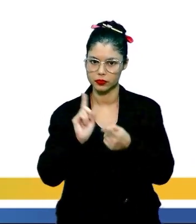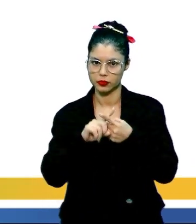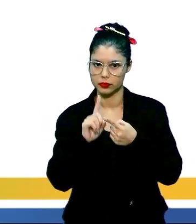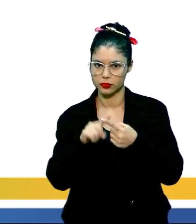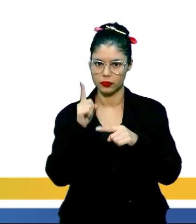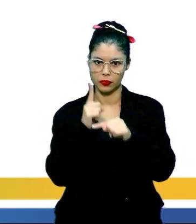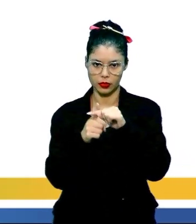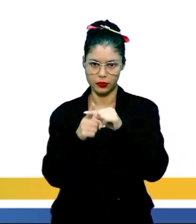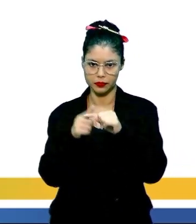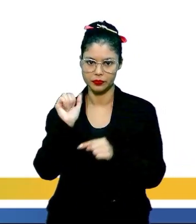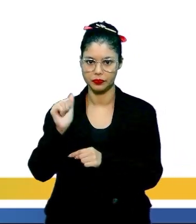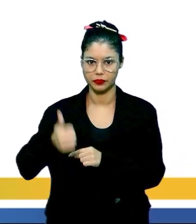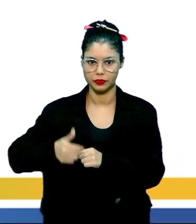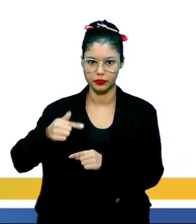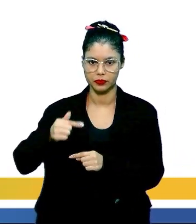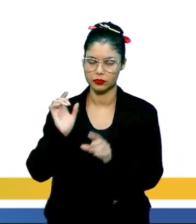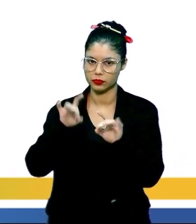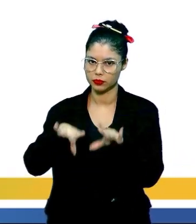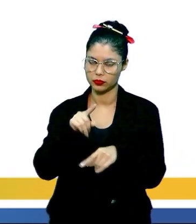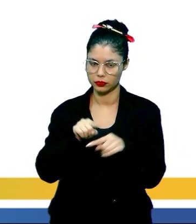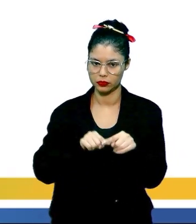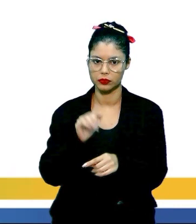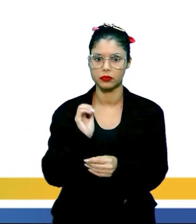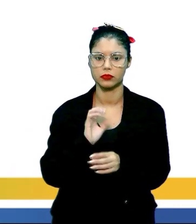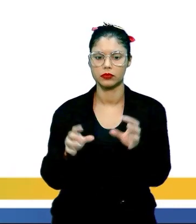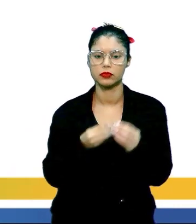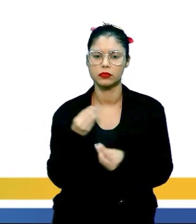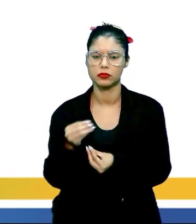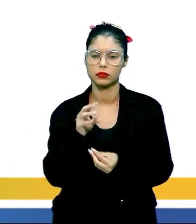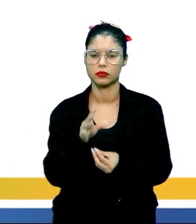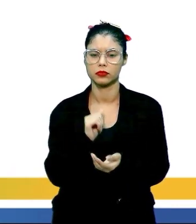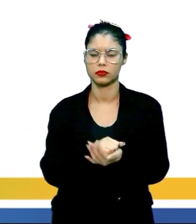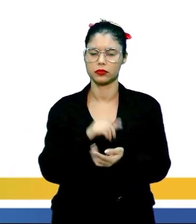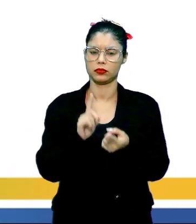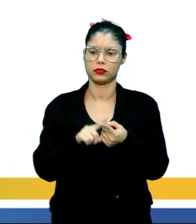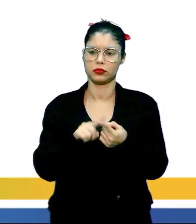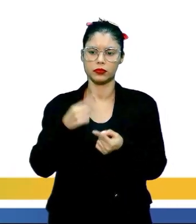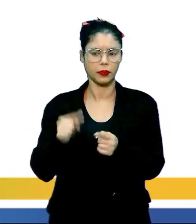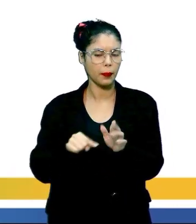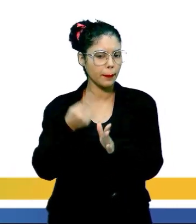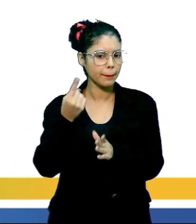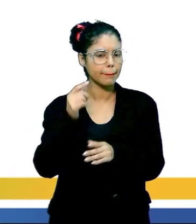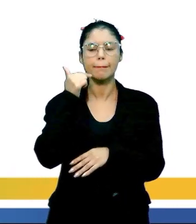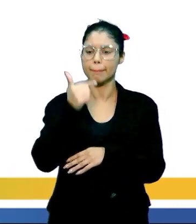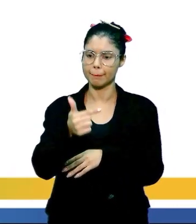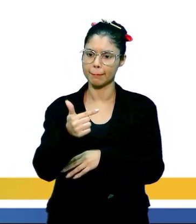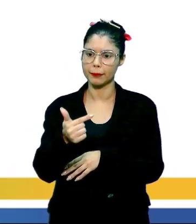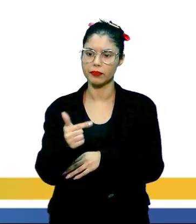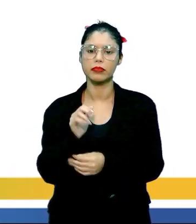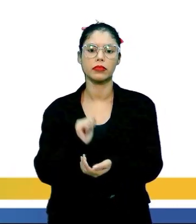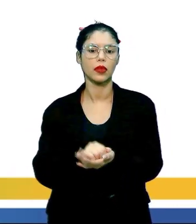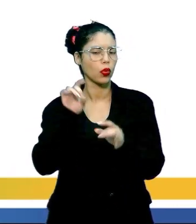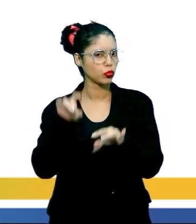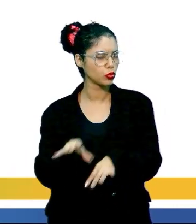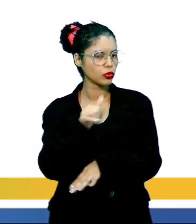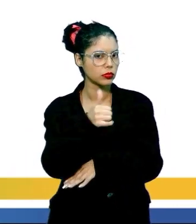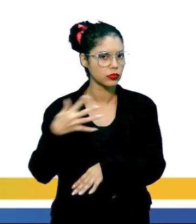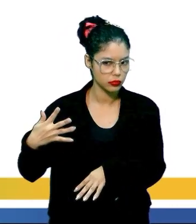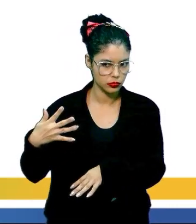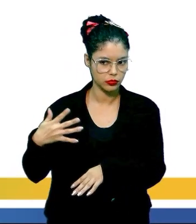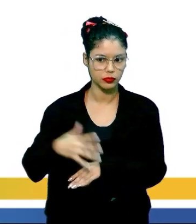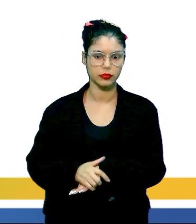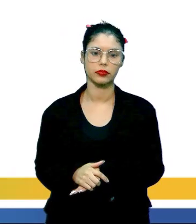primeiro mais o último e dividir por 2. Como assim, professor? Quem é o meu primeiro aqui? 2. Quem é o meu último termo